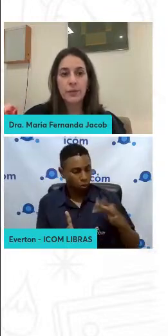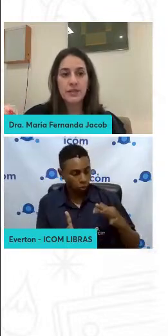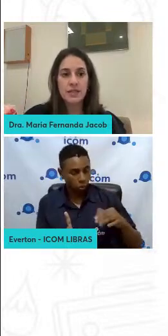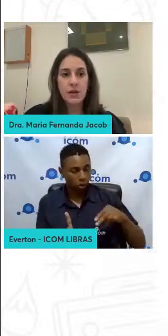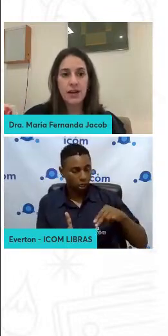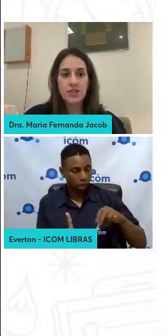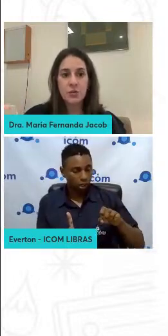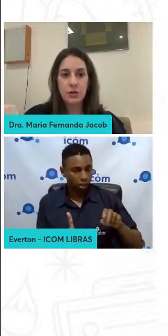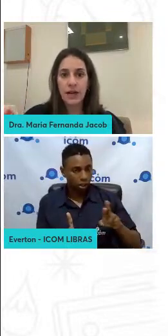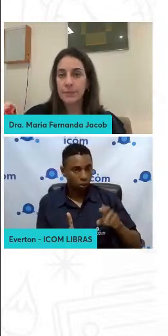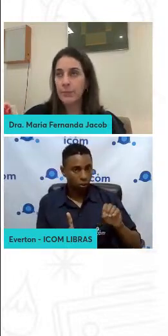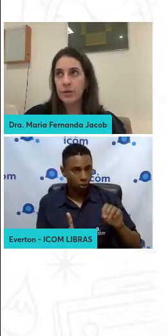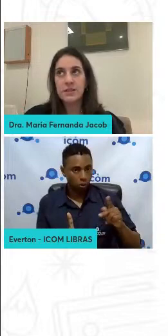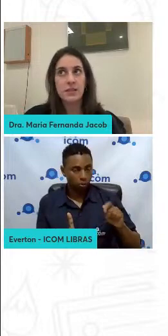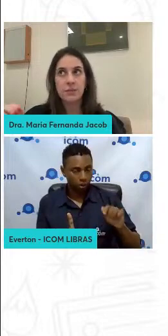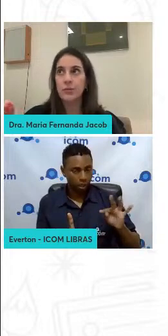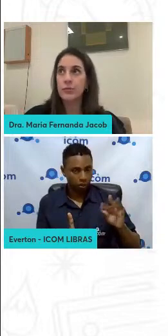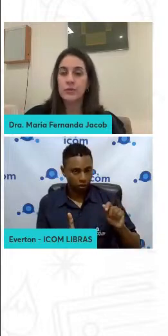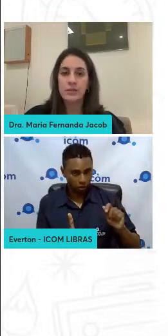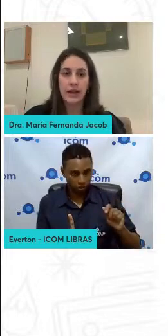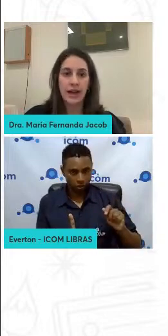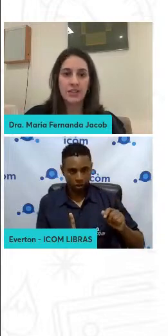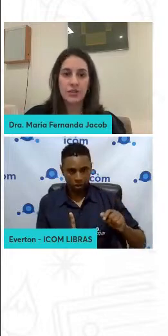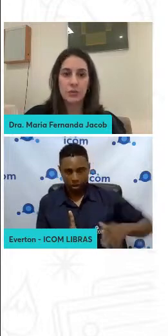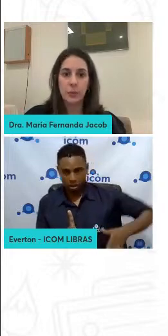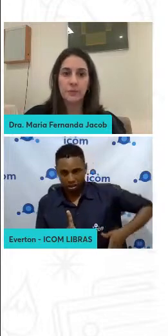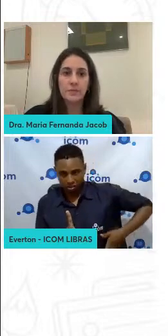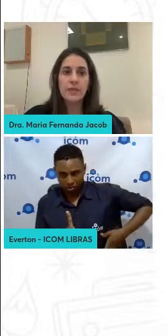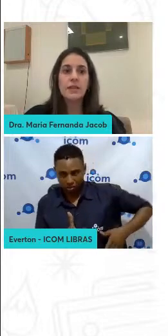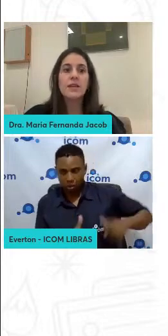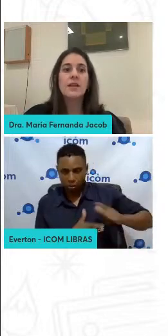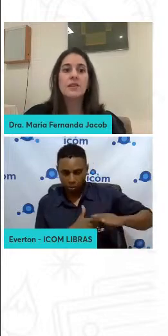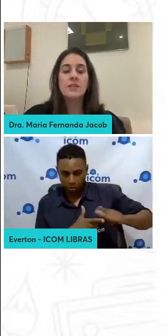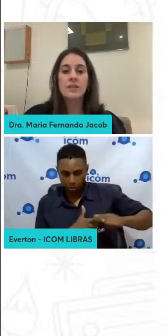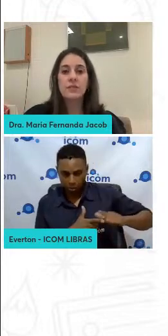uma compressão radicular, por exemplo, do ciático,